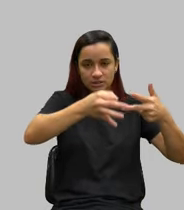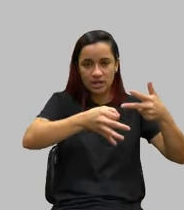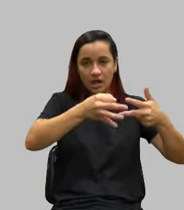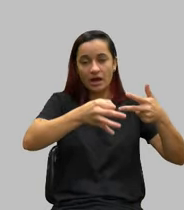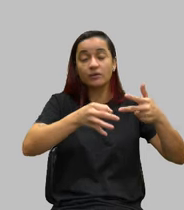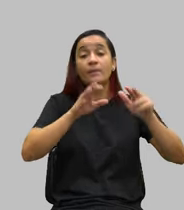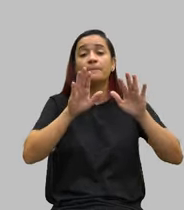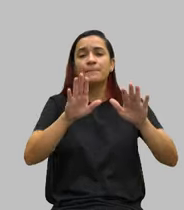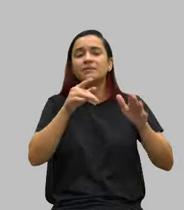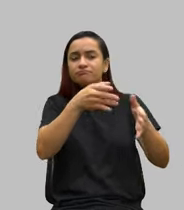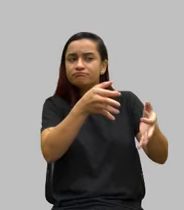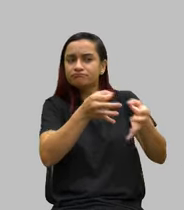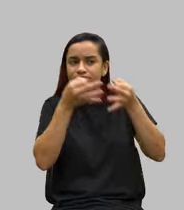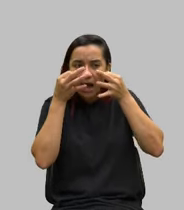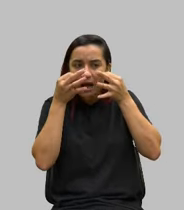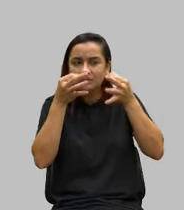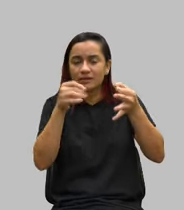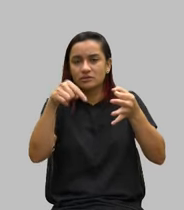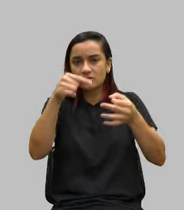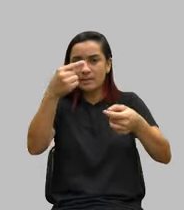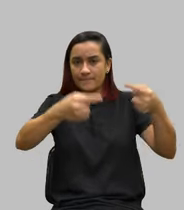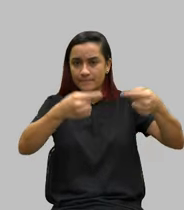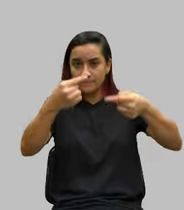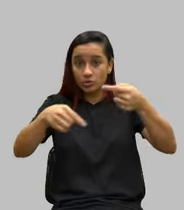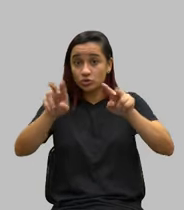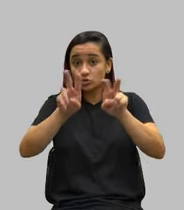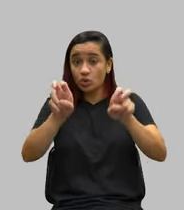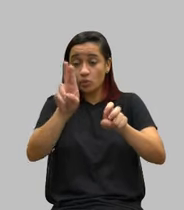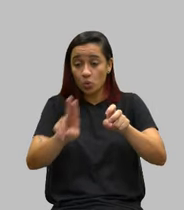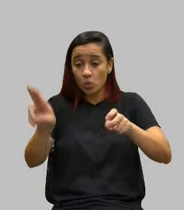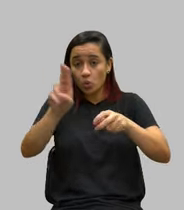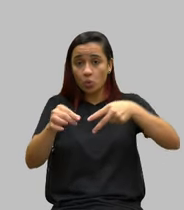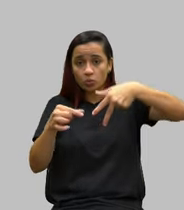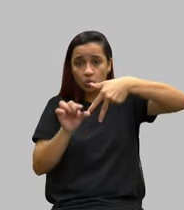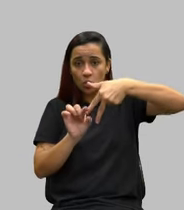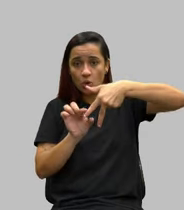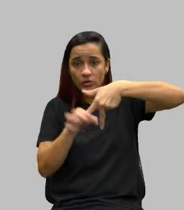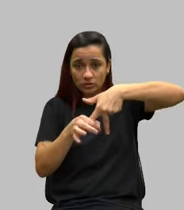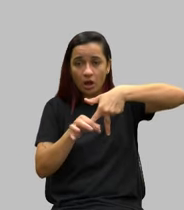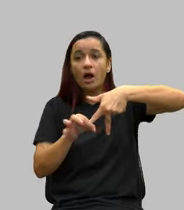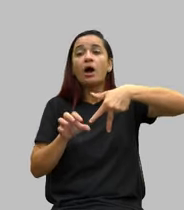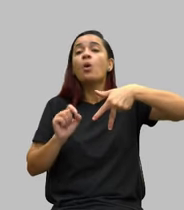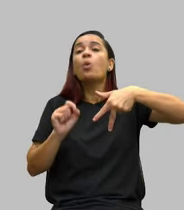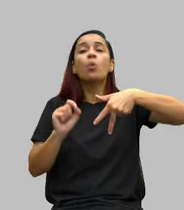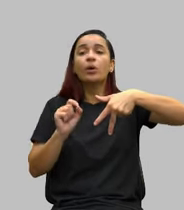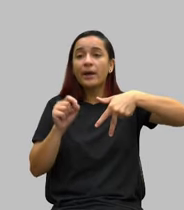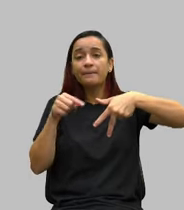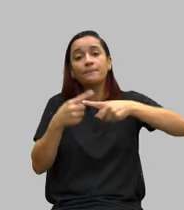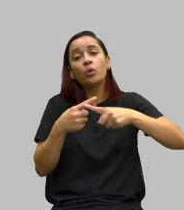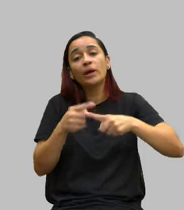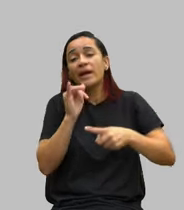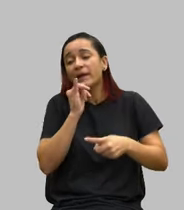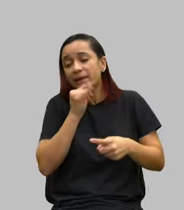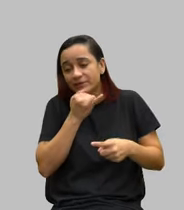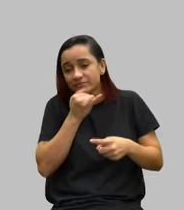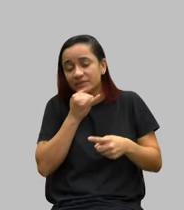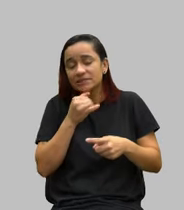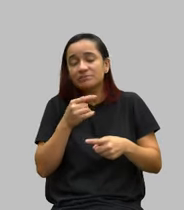atento com essa política de uso de tornos leira Porque infelizmente ela tá cada vez mais